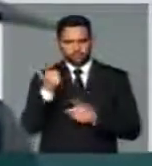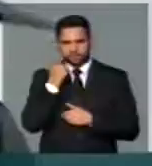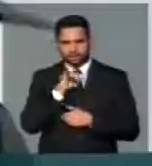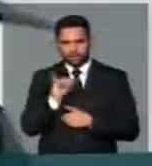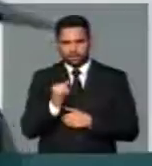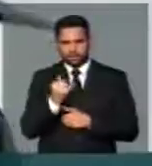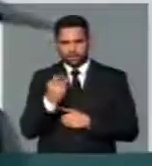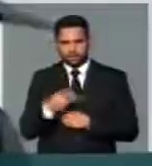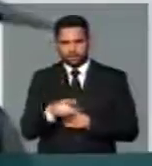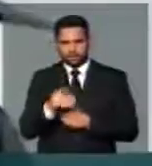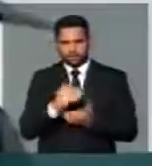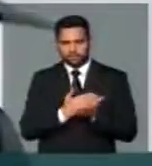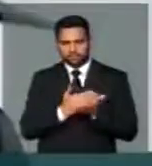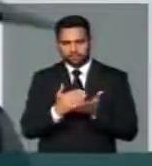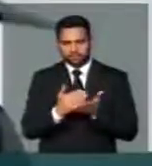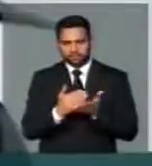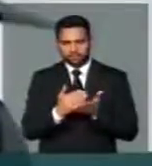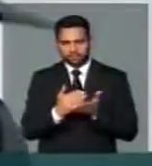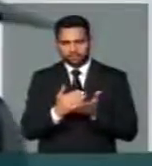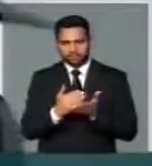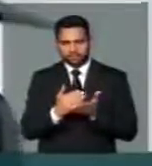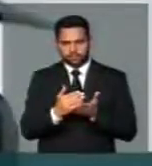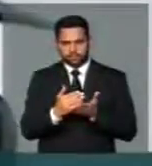ganhador nesse processo.